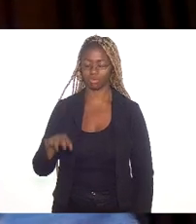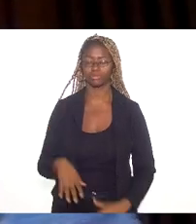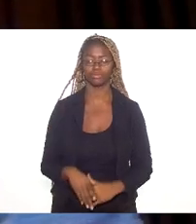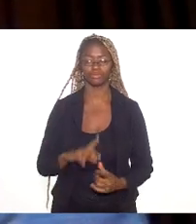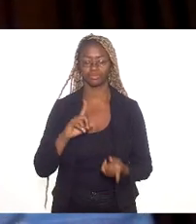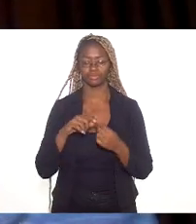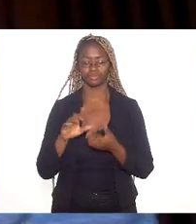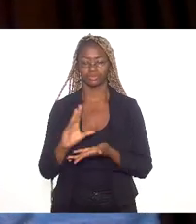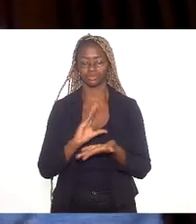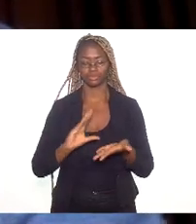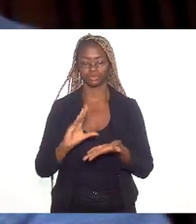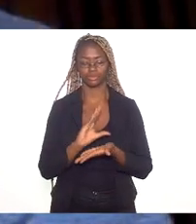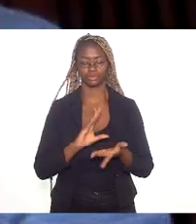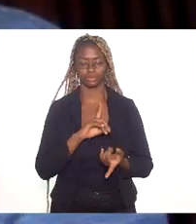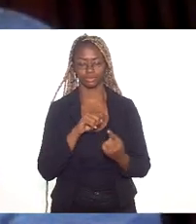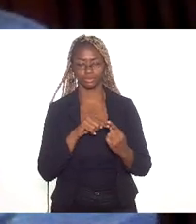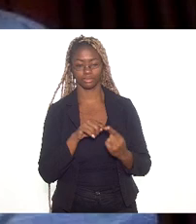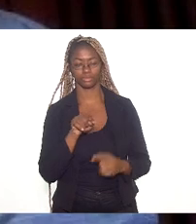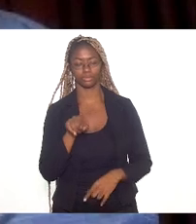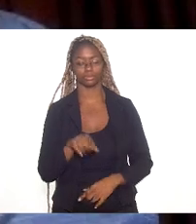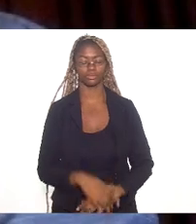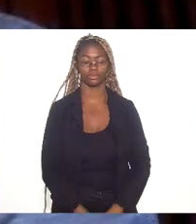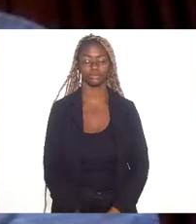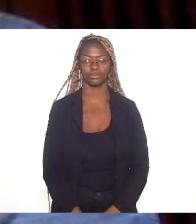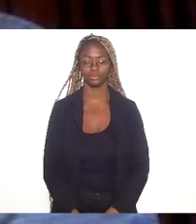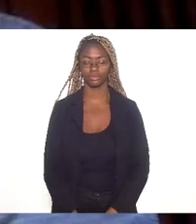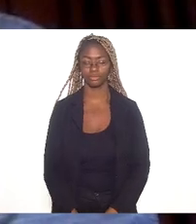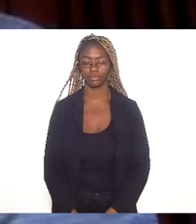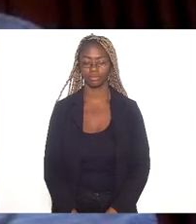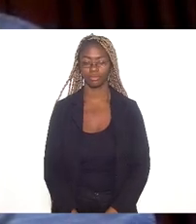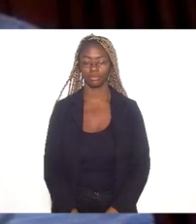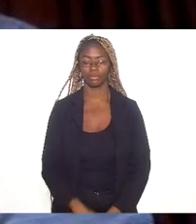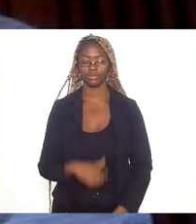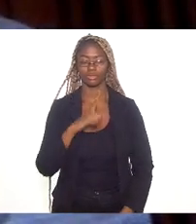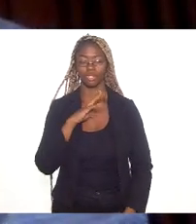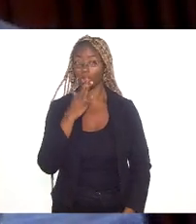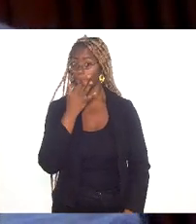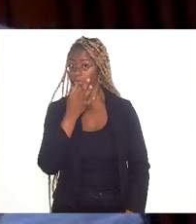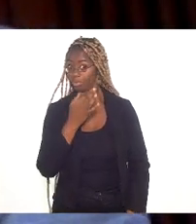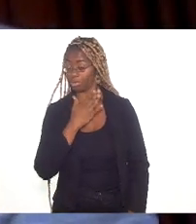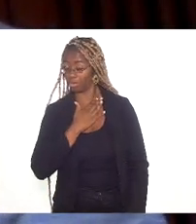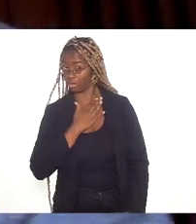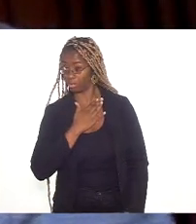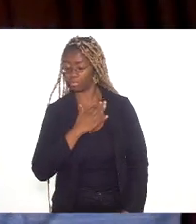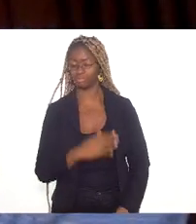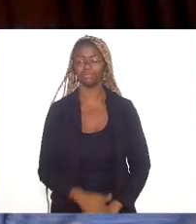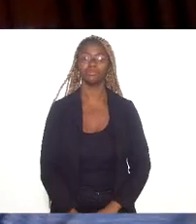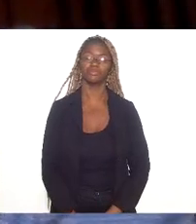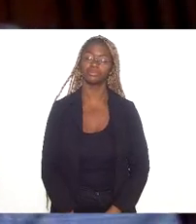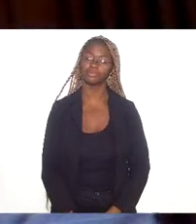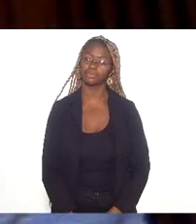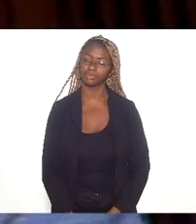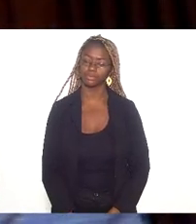pela constitucionalidade. Tem uma sugestão?